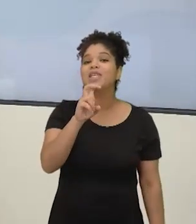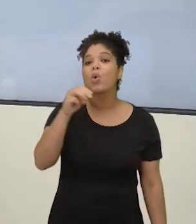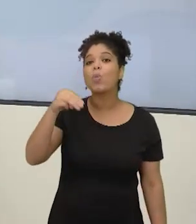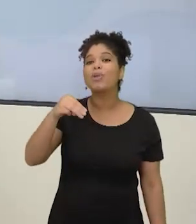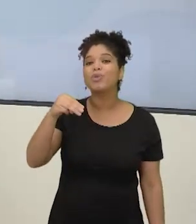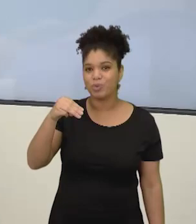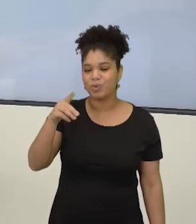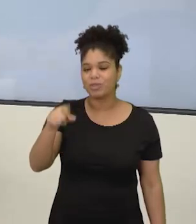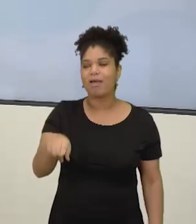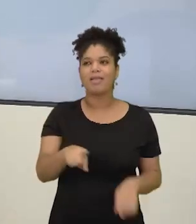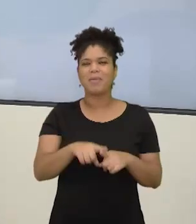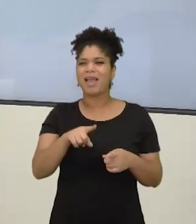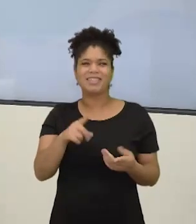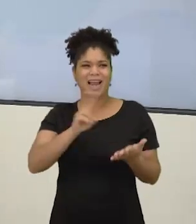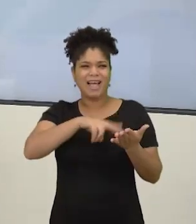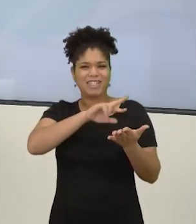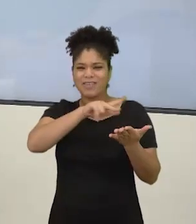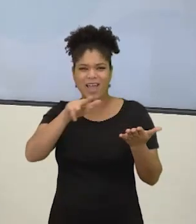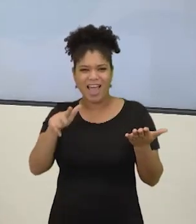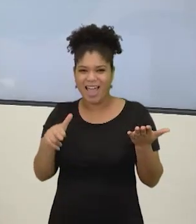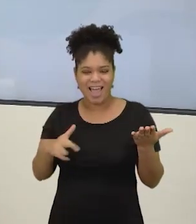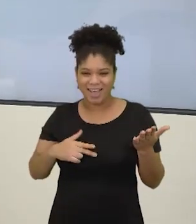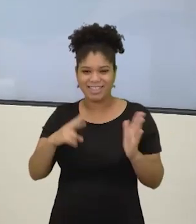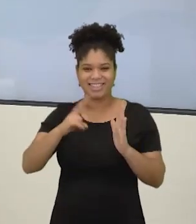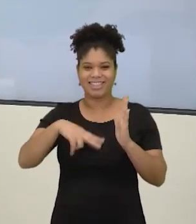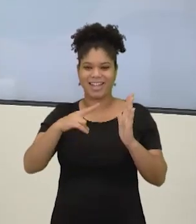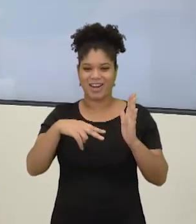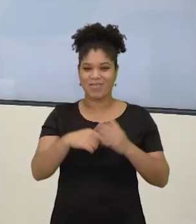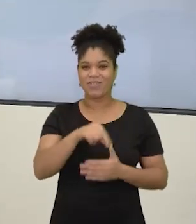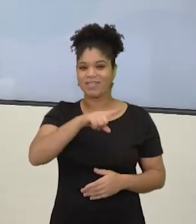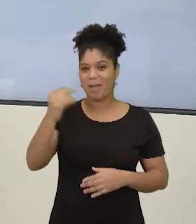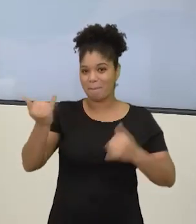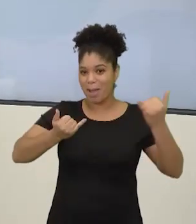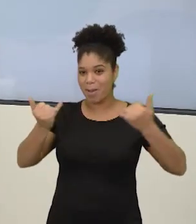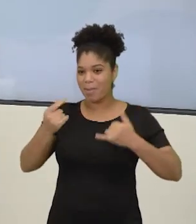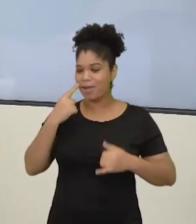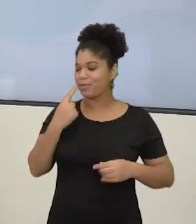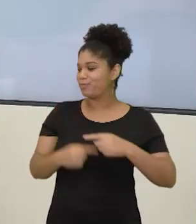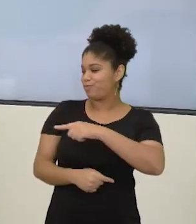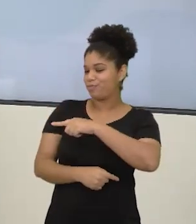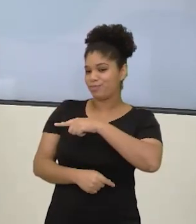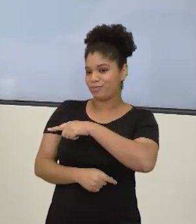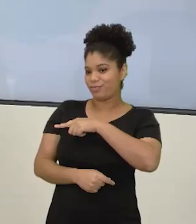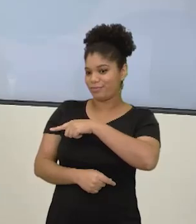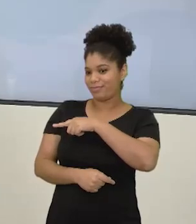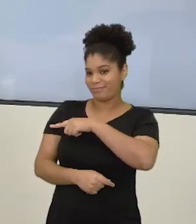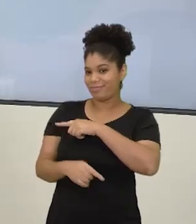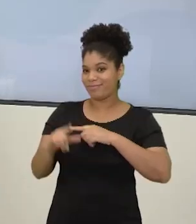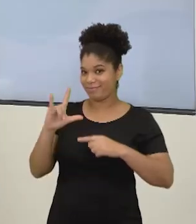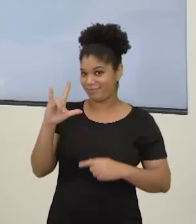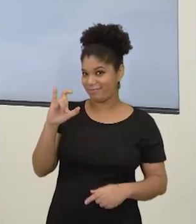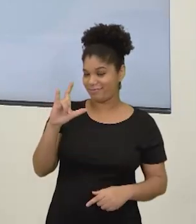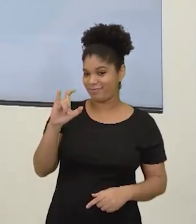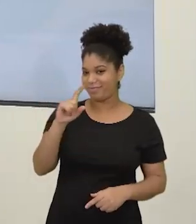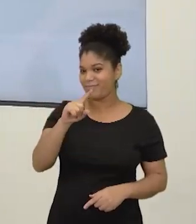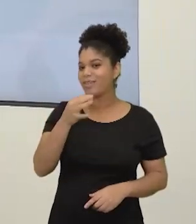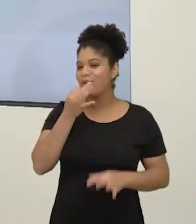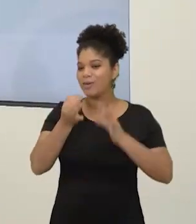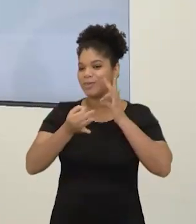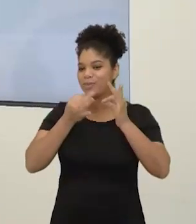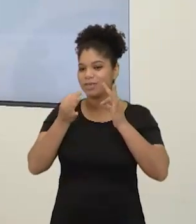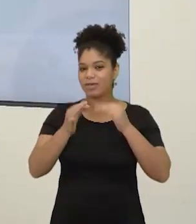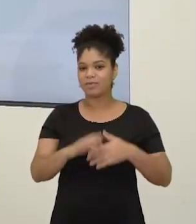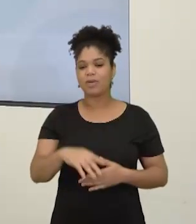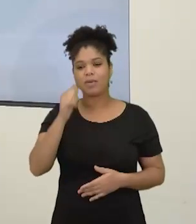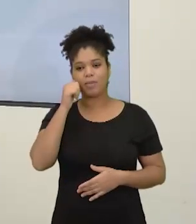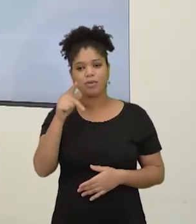Senhora, leiam Iracema, leiam muito, muito, muito e falem para nós, língua portuguesa, CMSP_M, sobre as suas impressões.